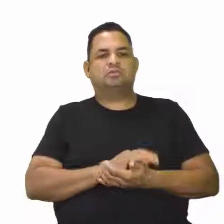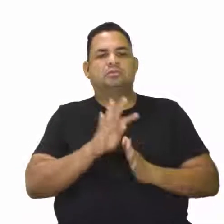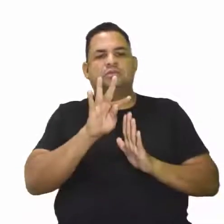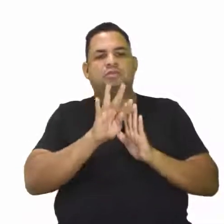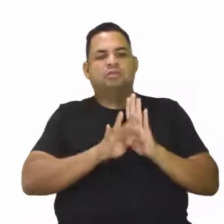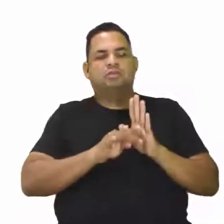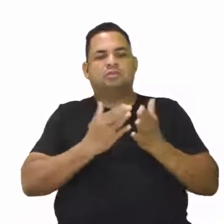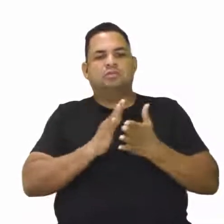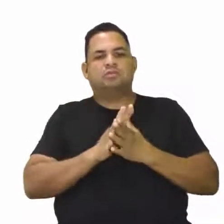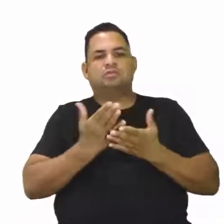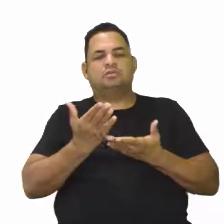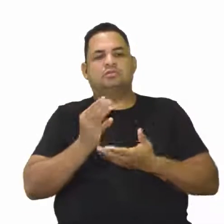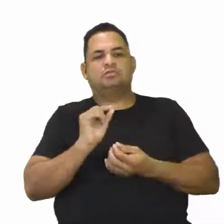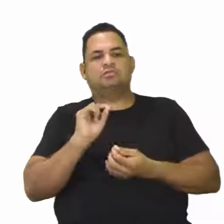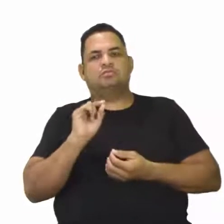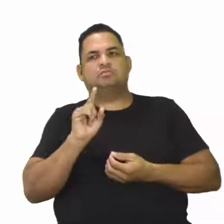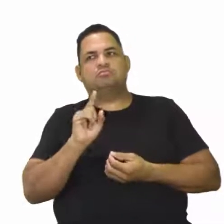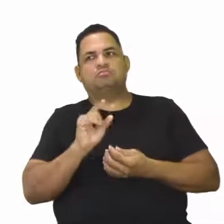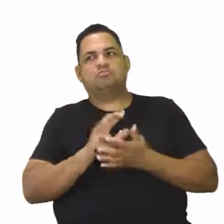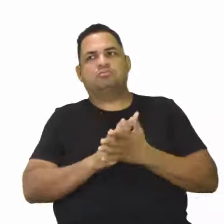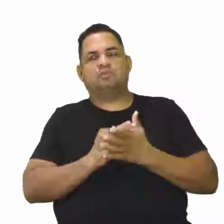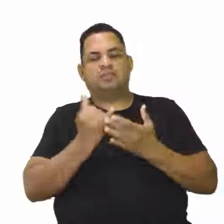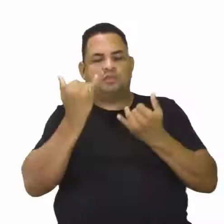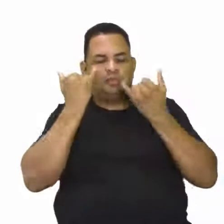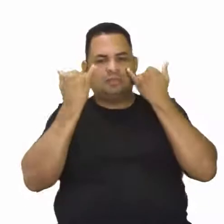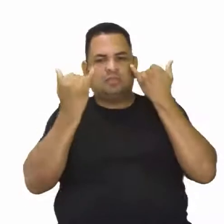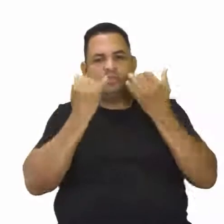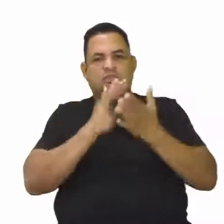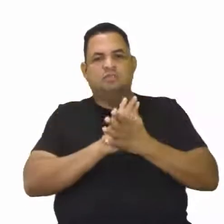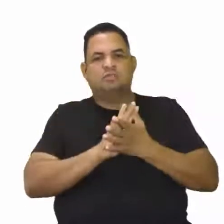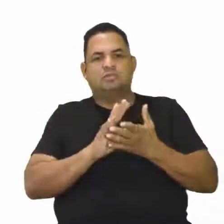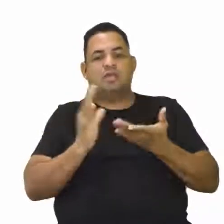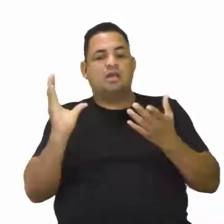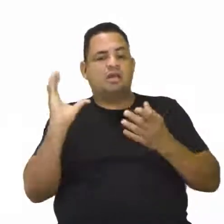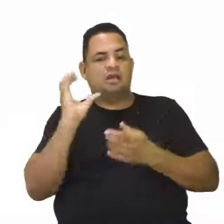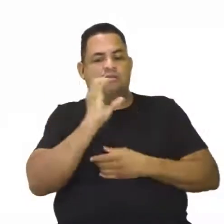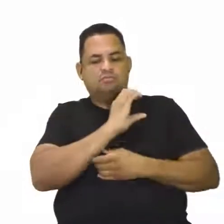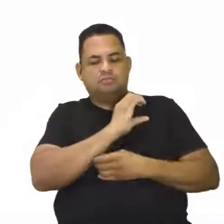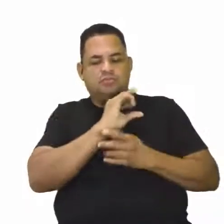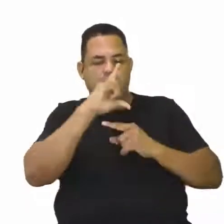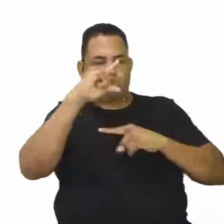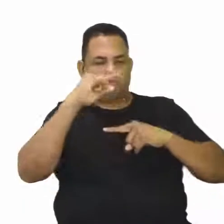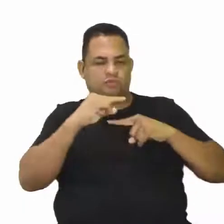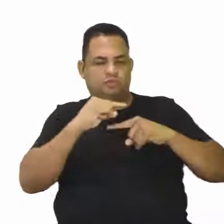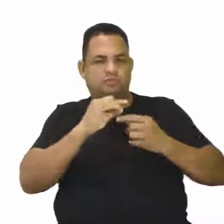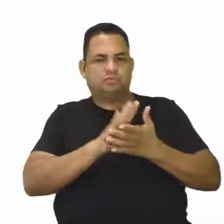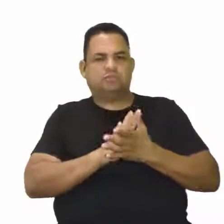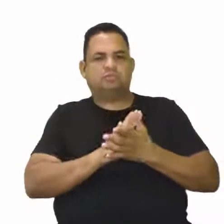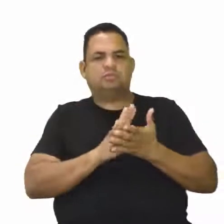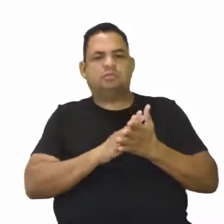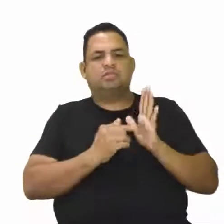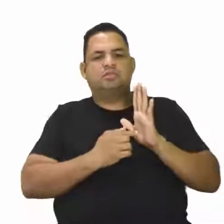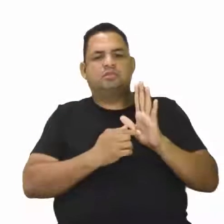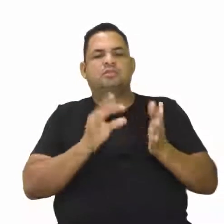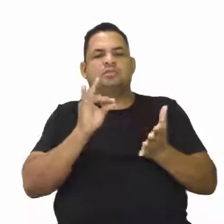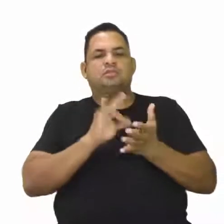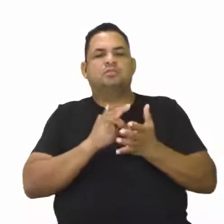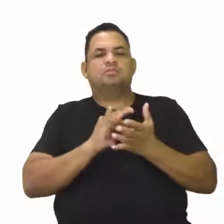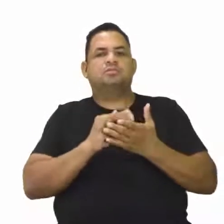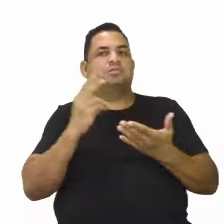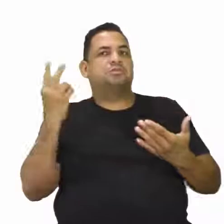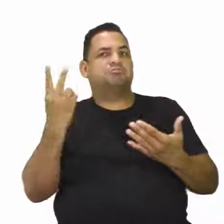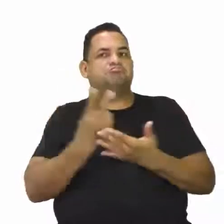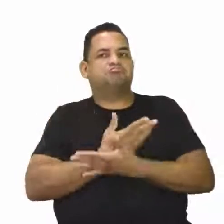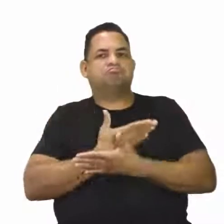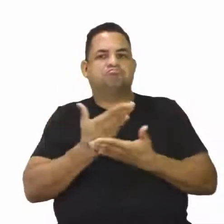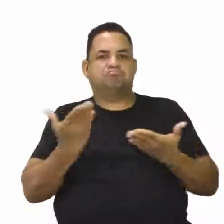texto, ele é aquele, no caso do texto informativo, que ele é breve, ele expõe um fato ou uma